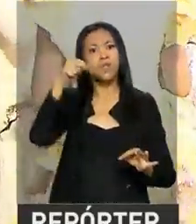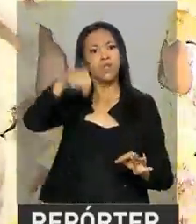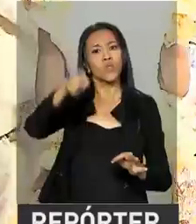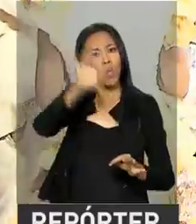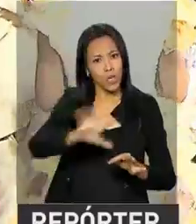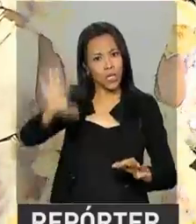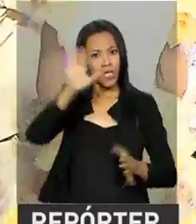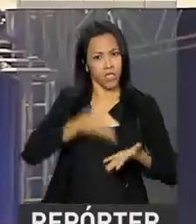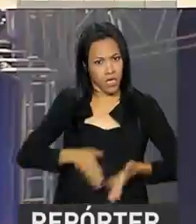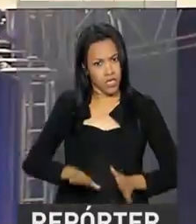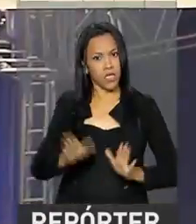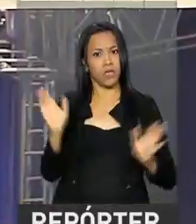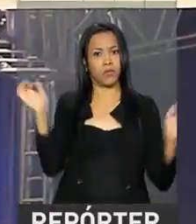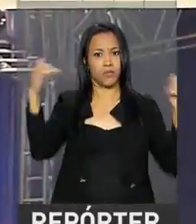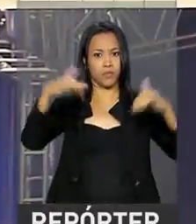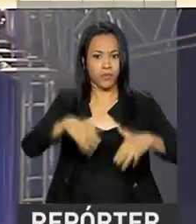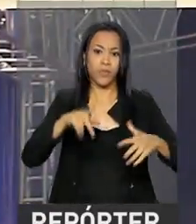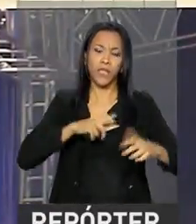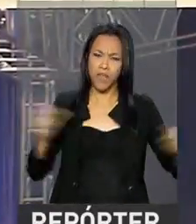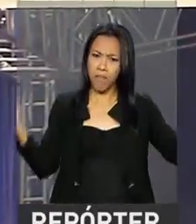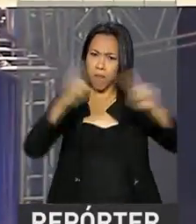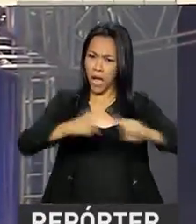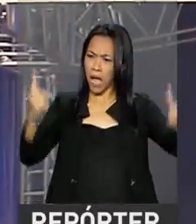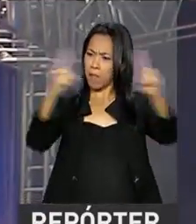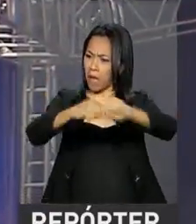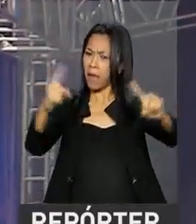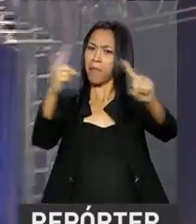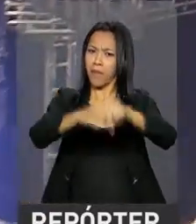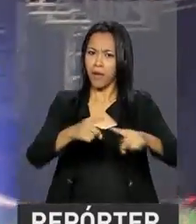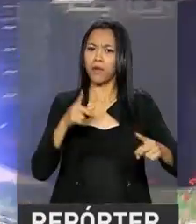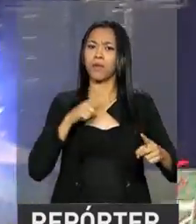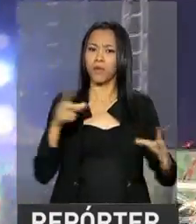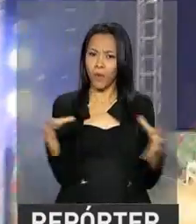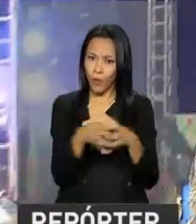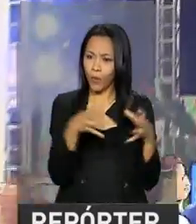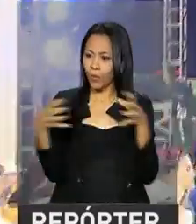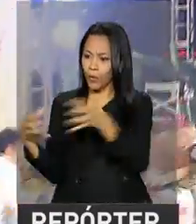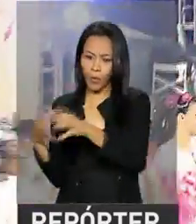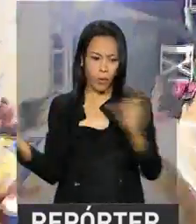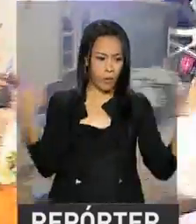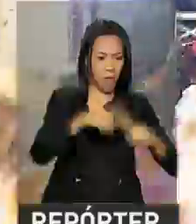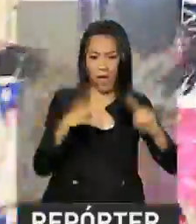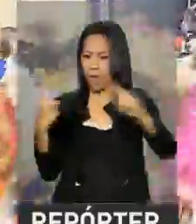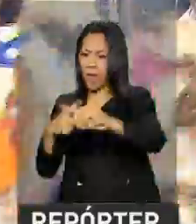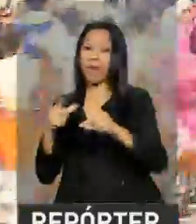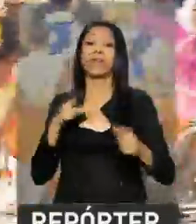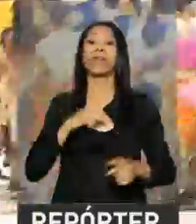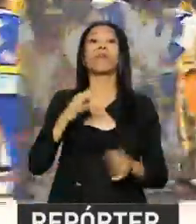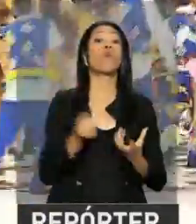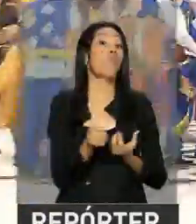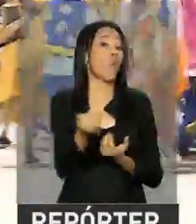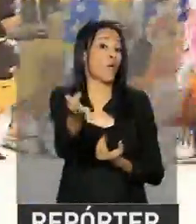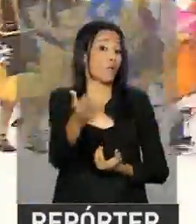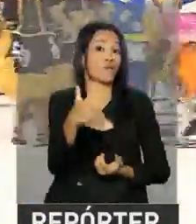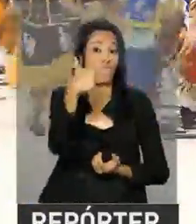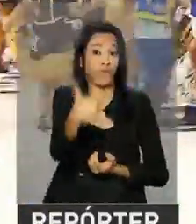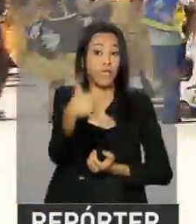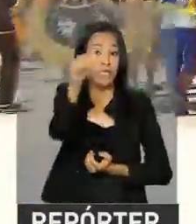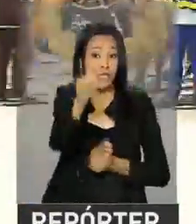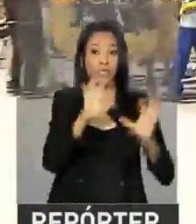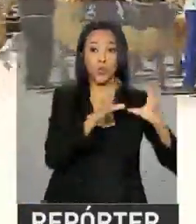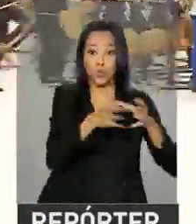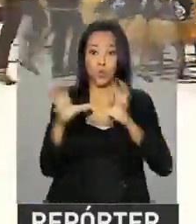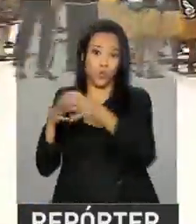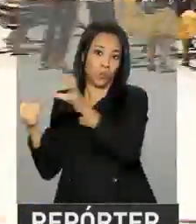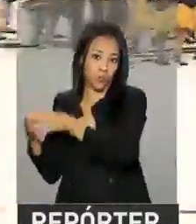se realiza o circuito de quadrilhas juninas da capital federal. Neste ano, 27 grupos participam dessas